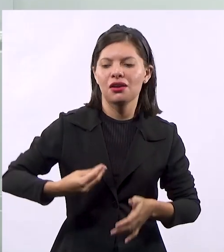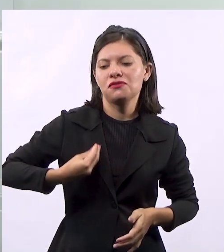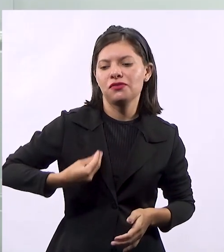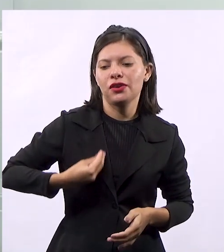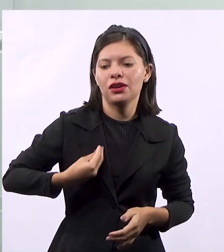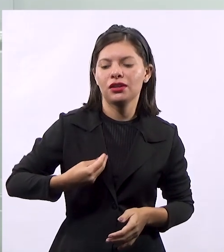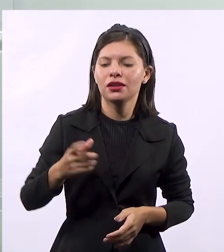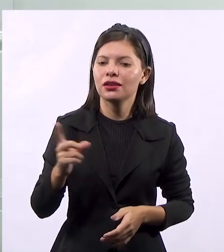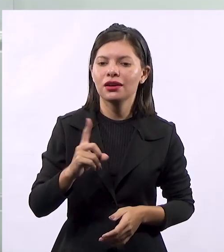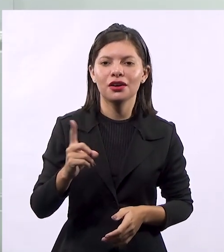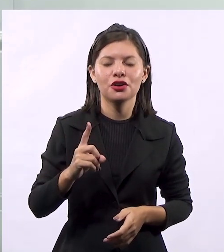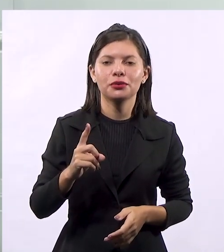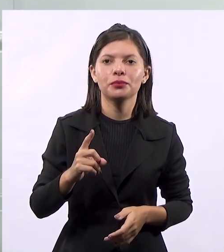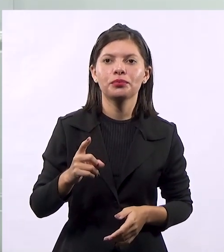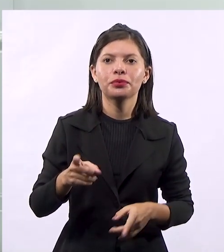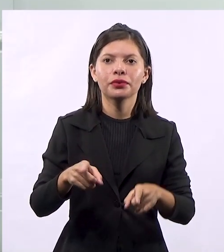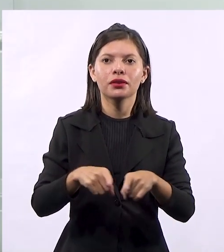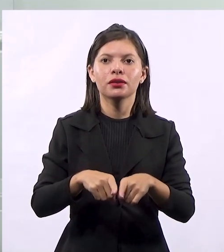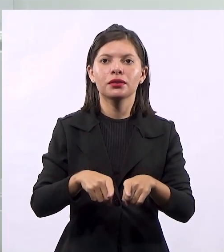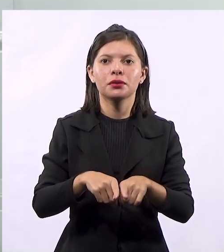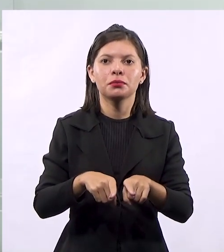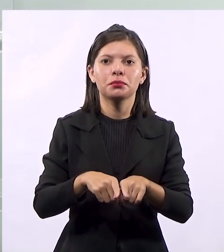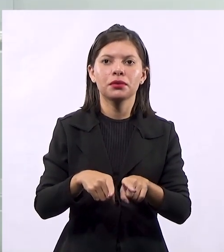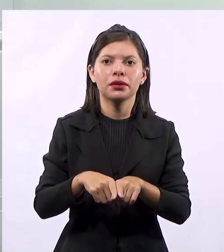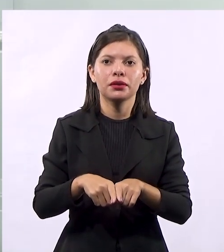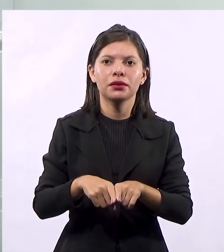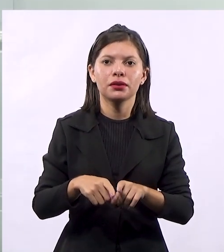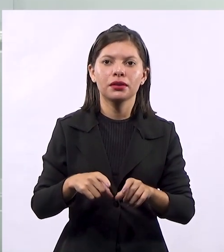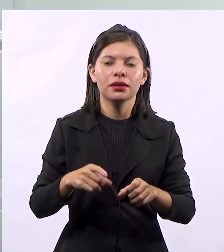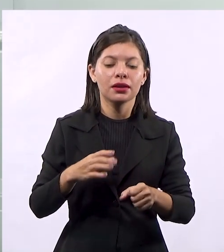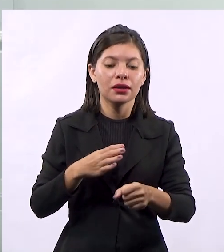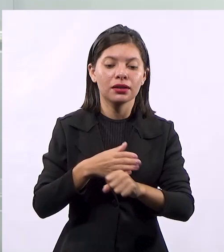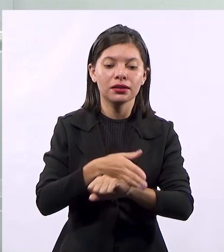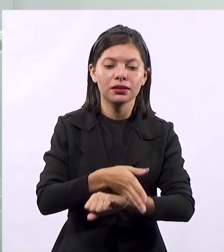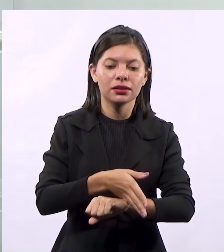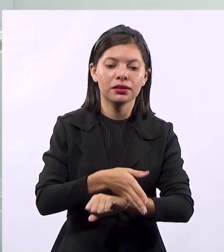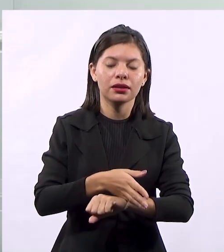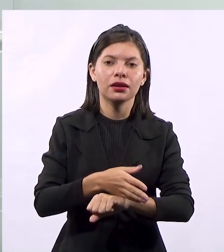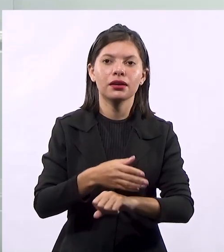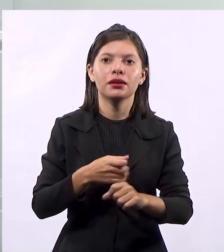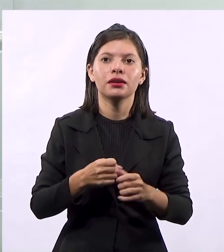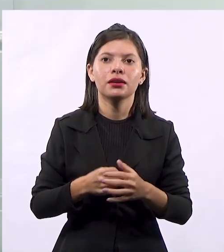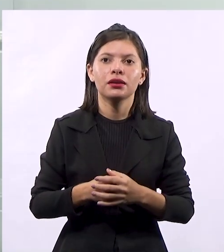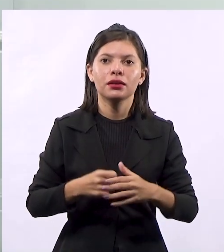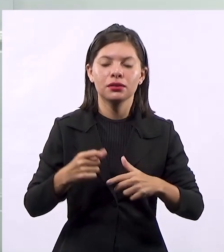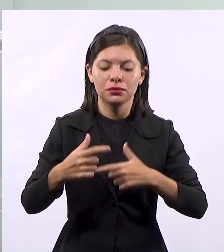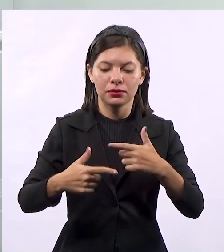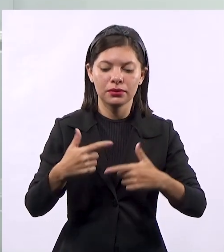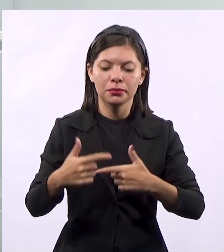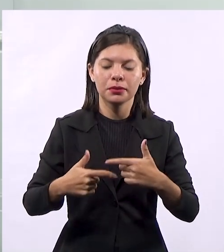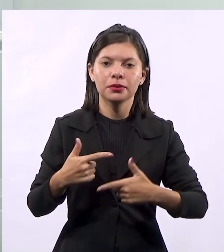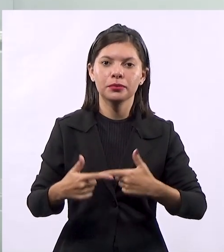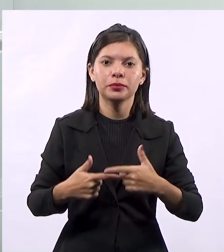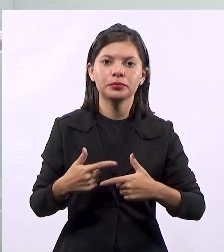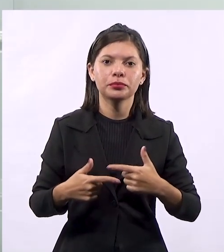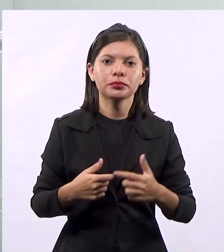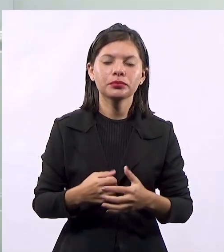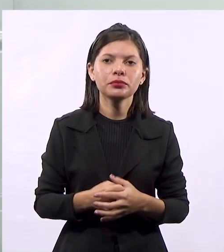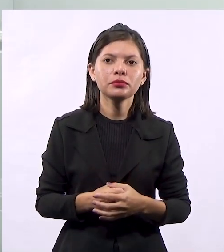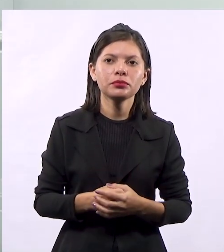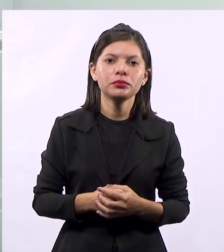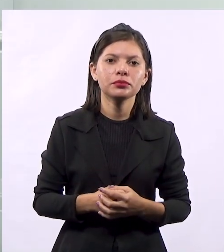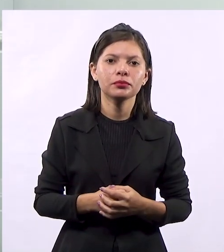da região. Então, não é apenas uma preparação de existência, é uma preparação com